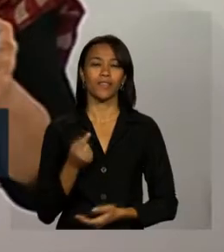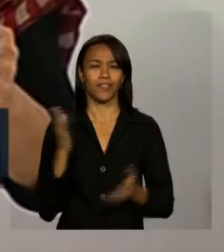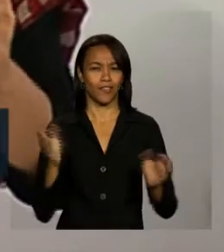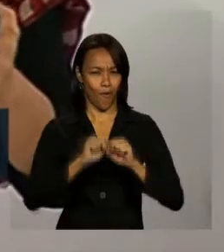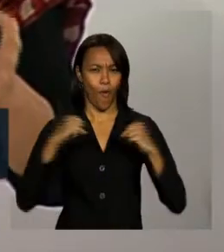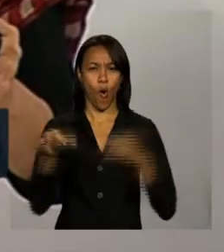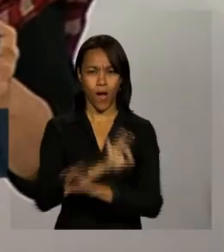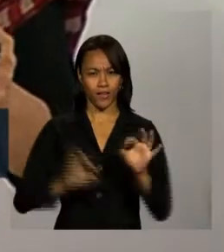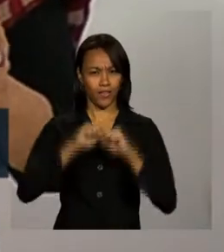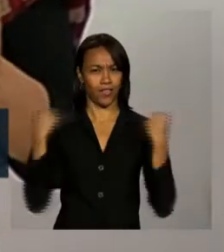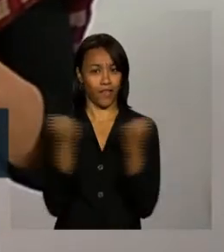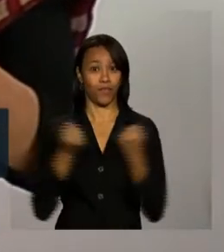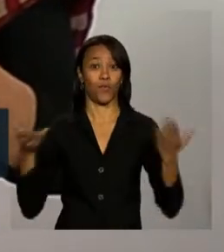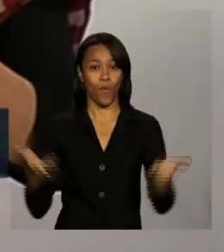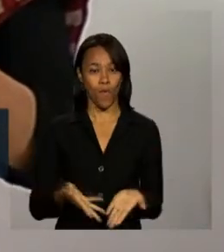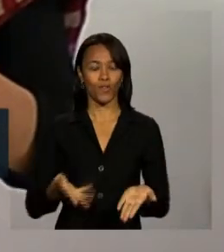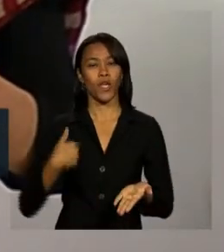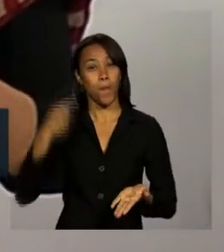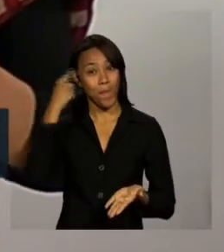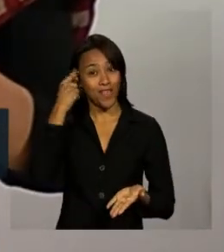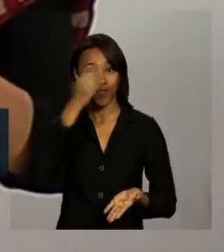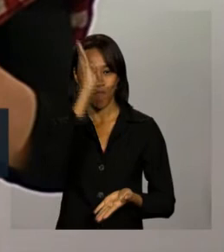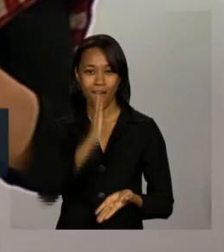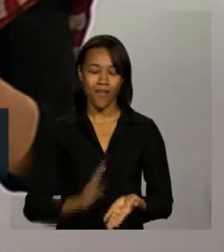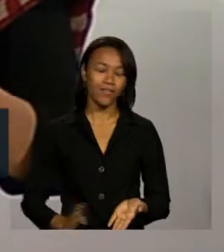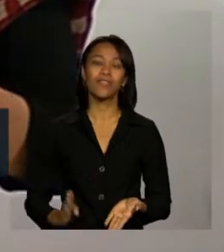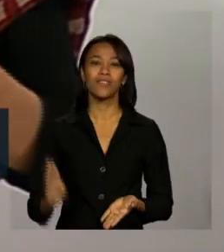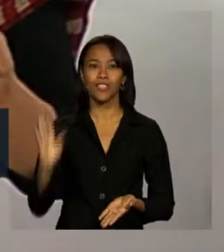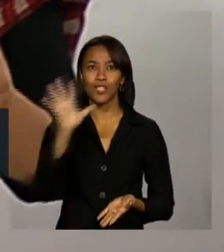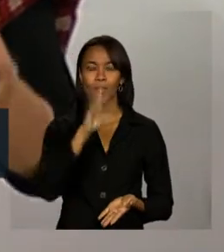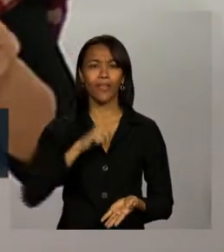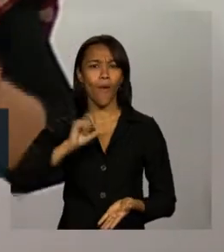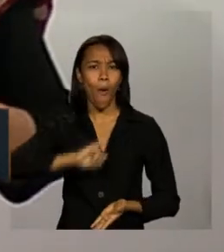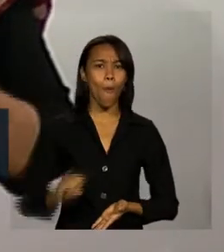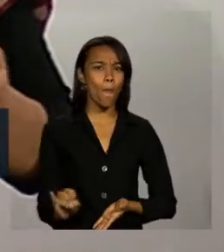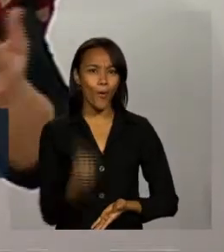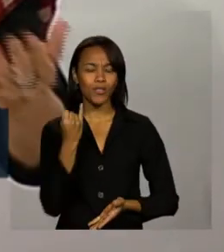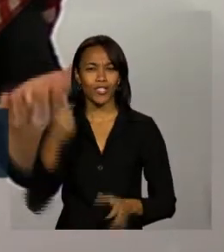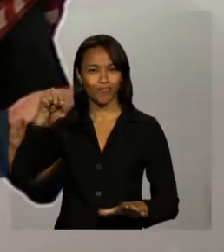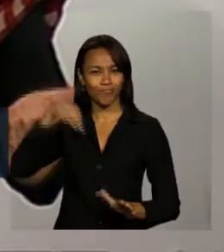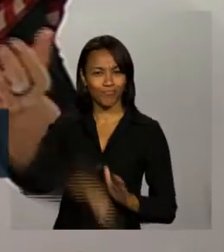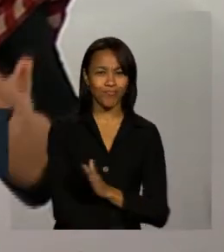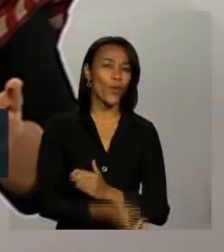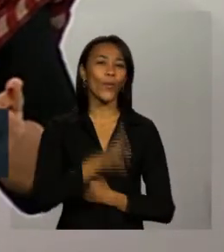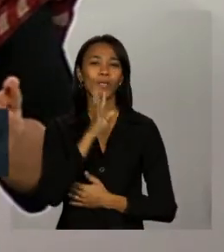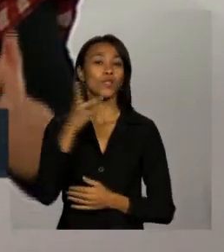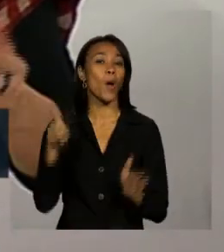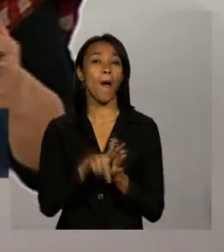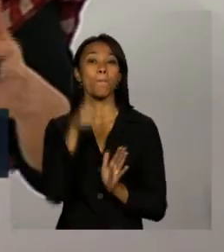esse seminário neste momento. Eu penso que o Brasil, realmente, ele tem uma oportunidade de mergulhar na sua própria